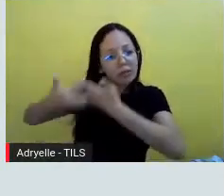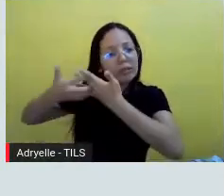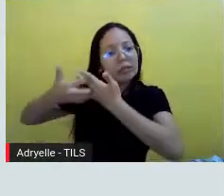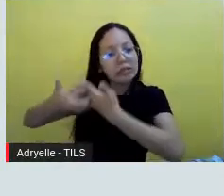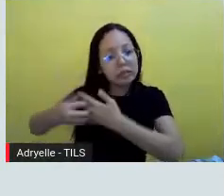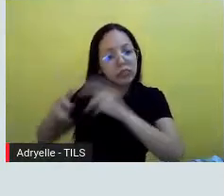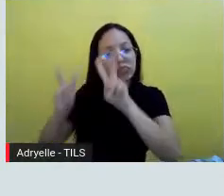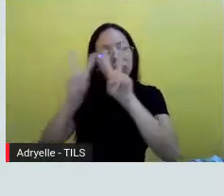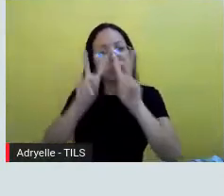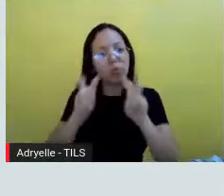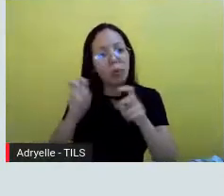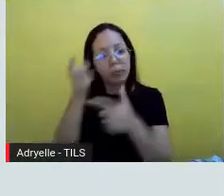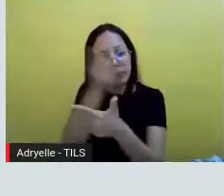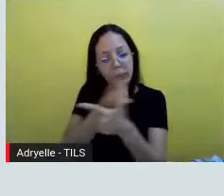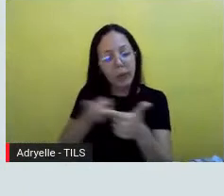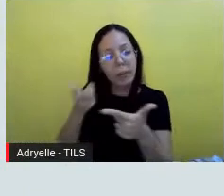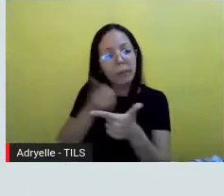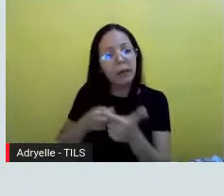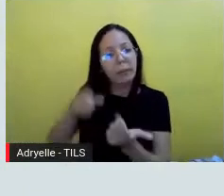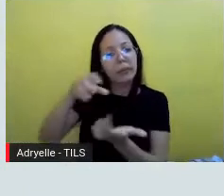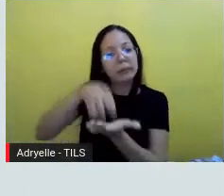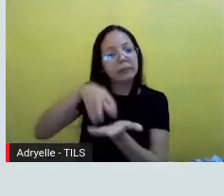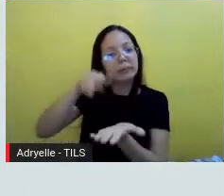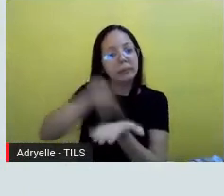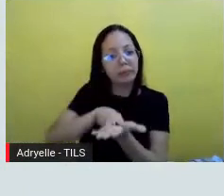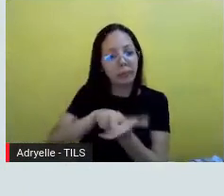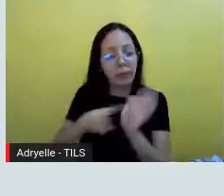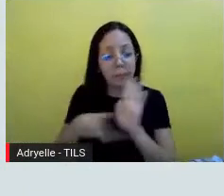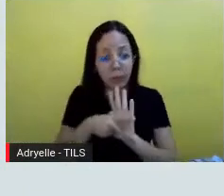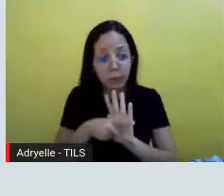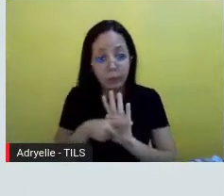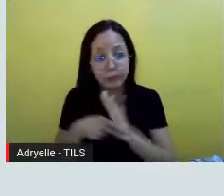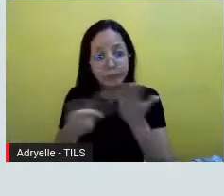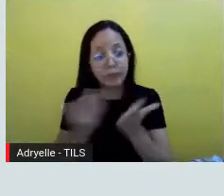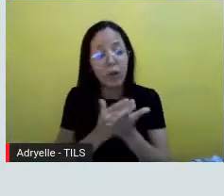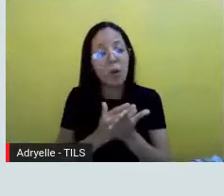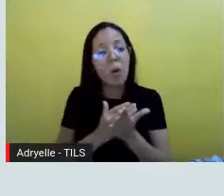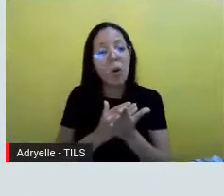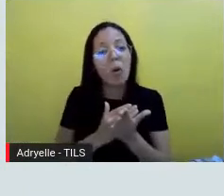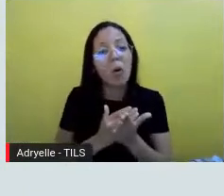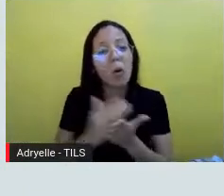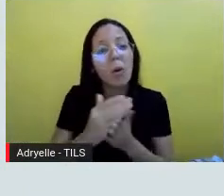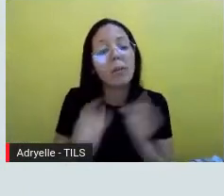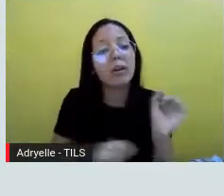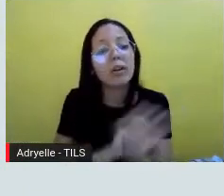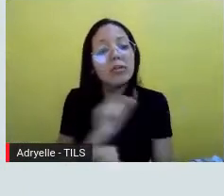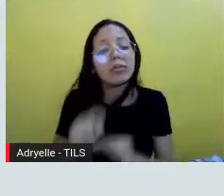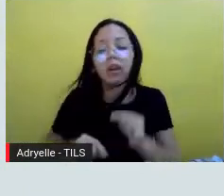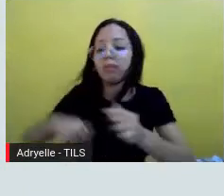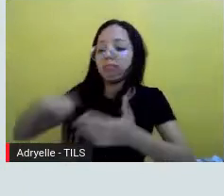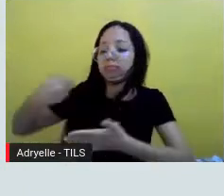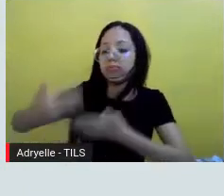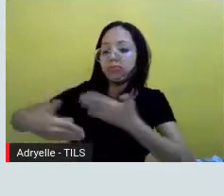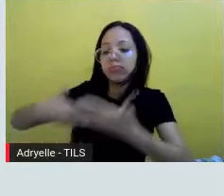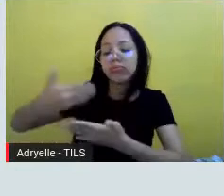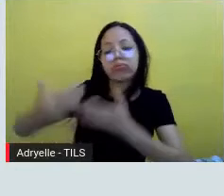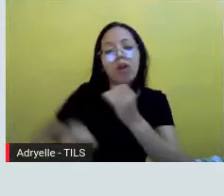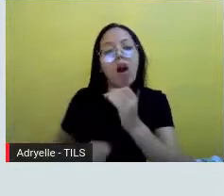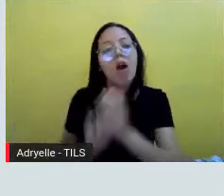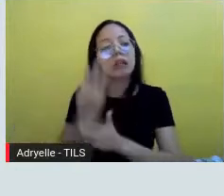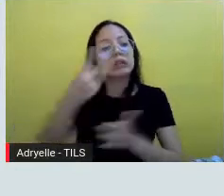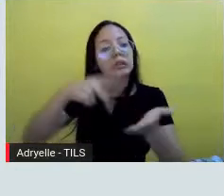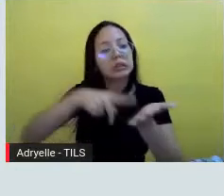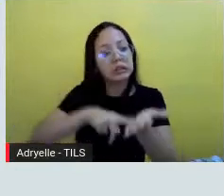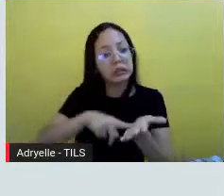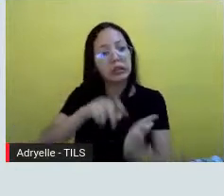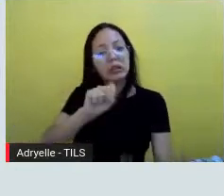um problema local. E aí é quando se iniciam esses processos de construção do sindicato, e